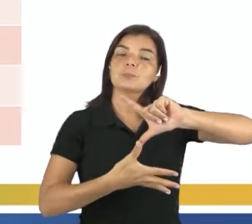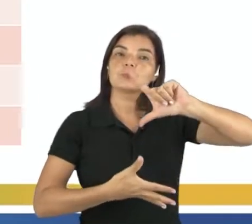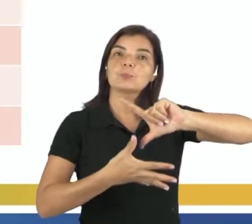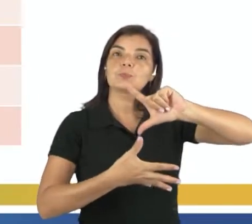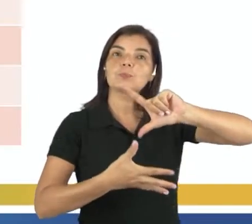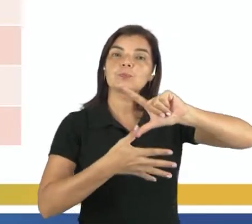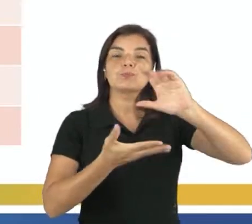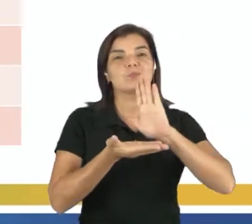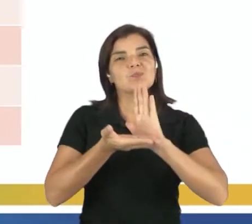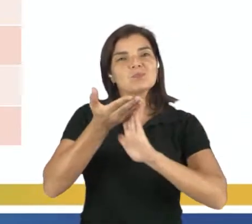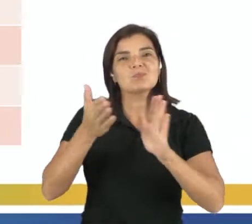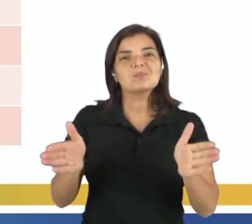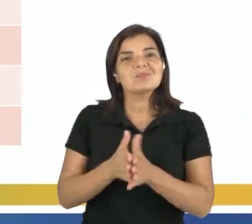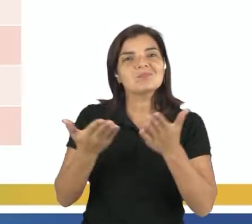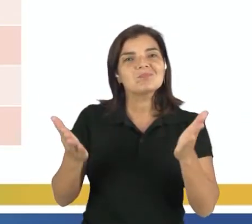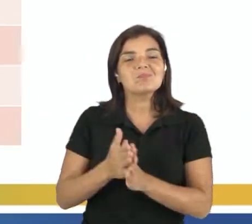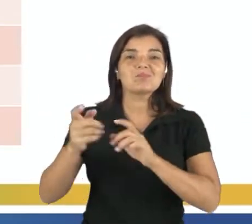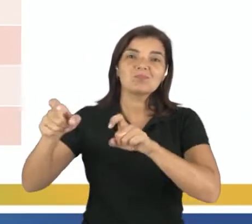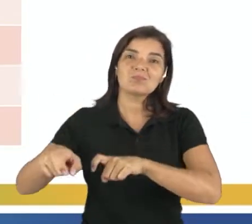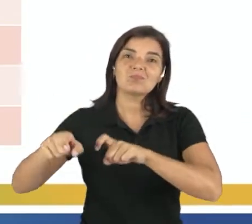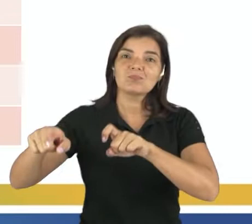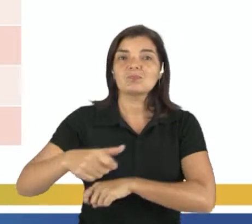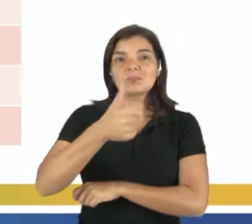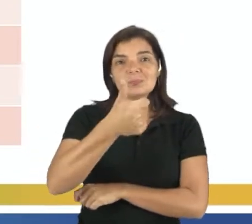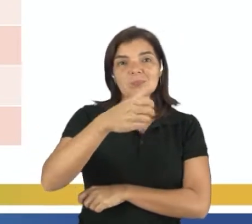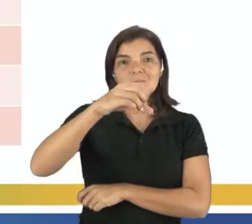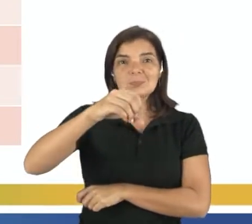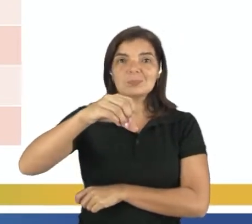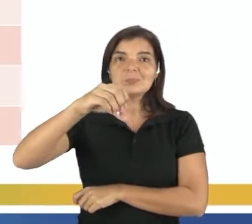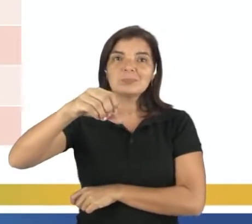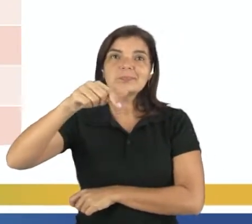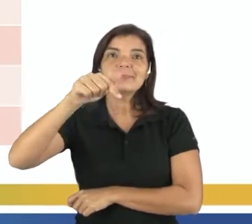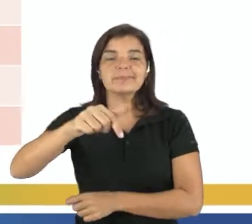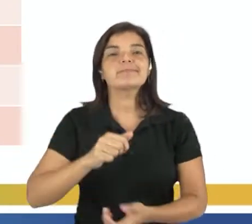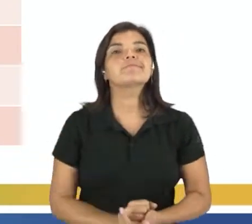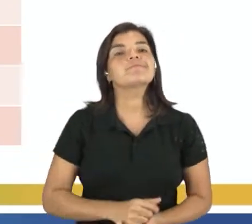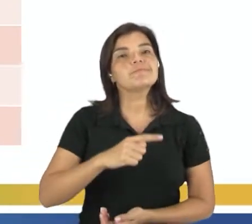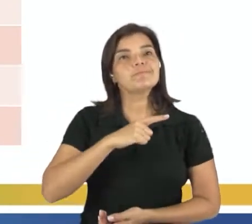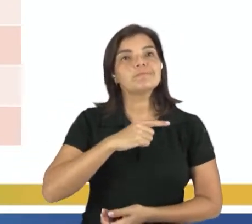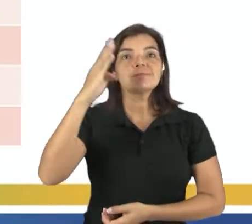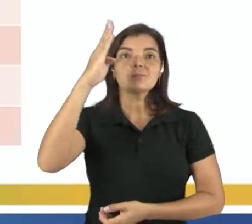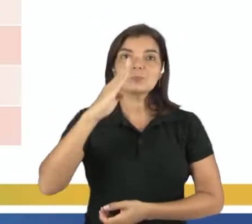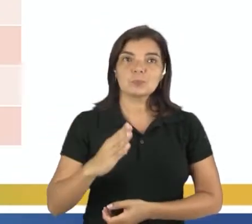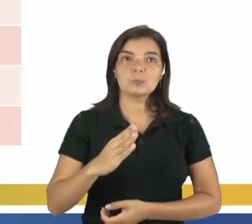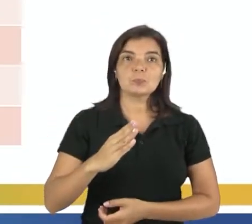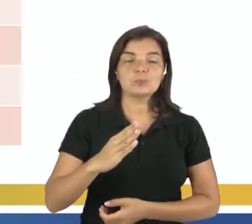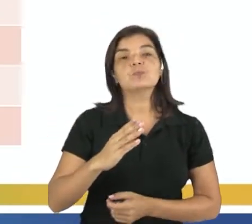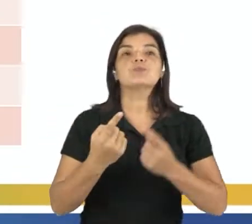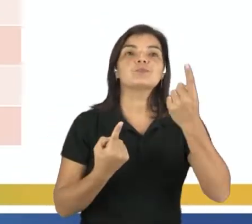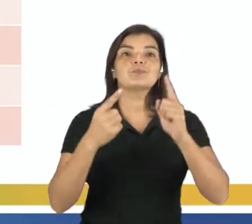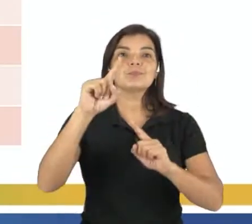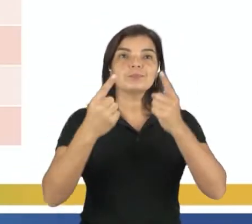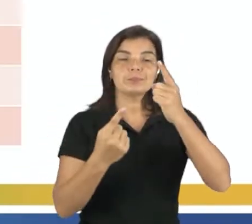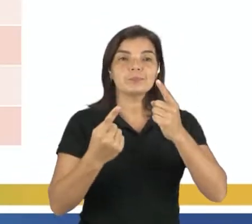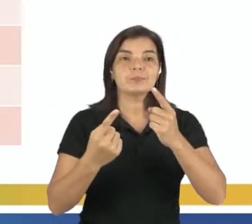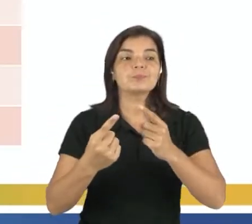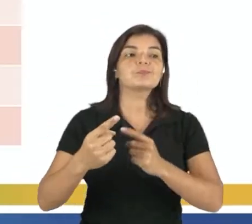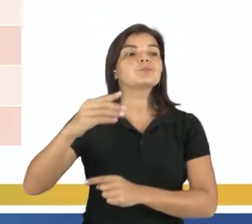e o índice de pobreza no meio rural em 1997. E aí nós temos o caso do Brasil, Chile, Colômbia, Costa